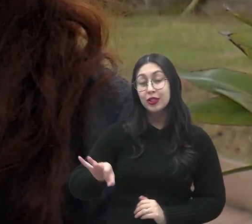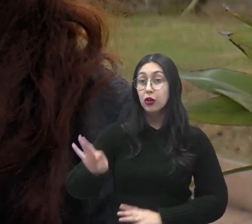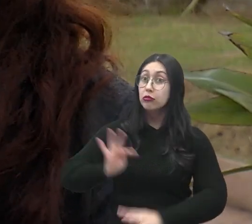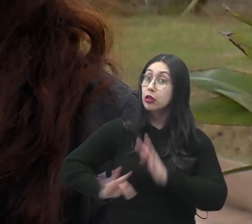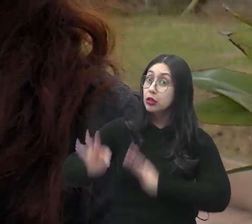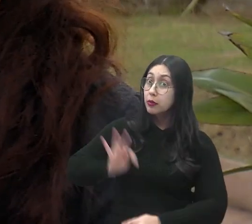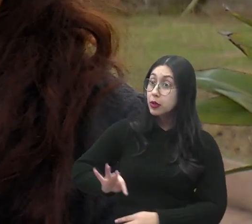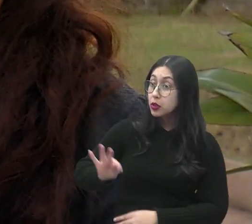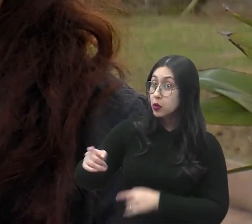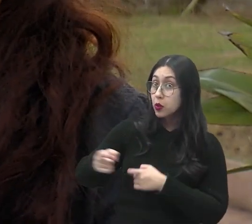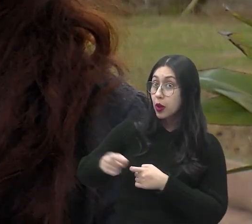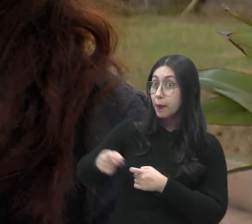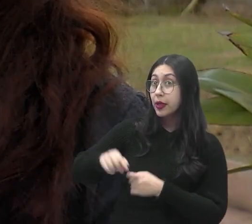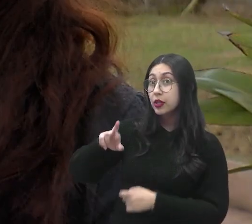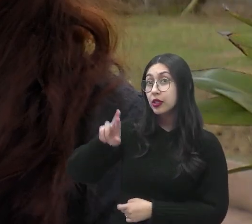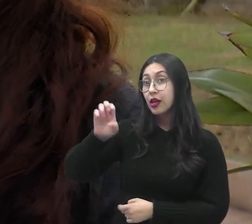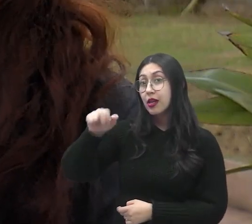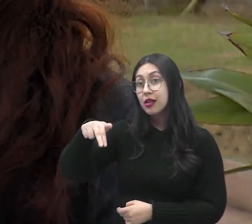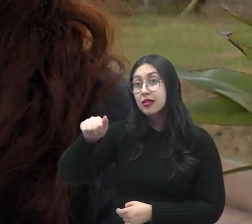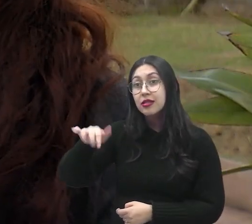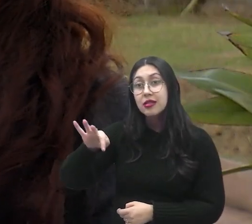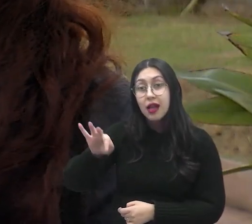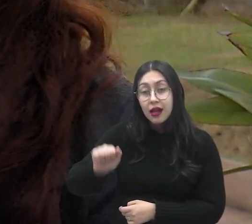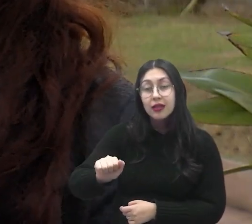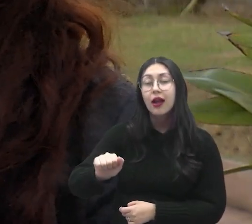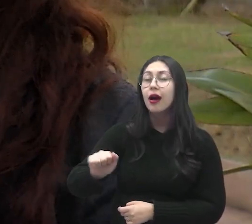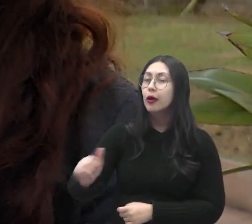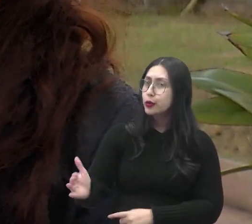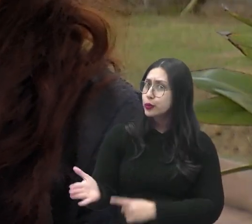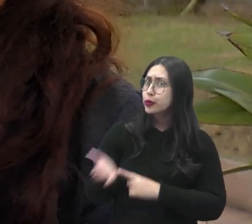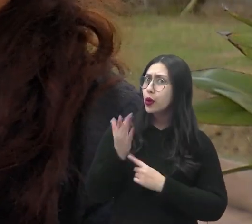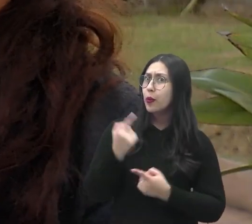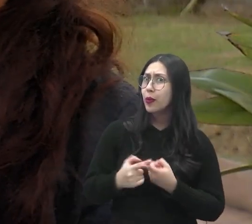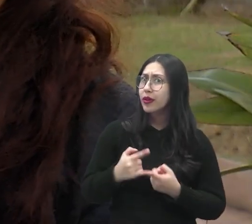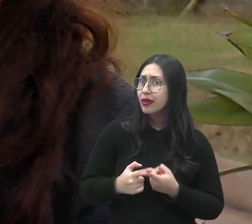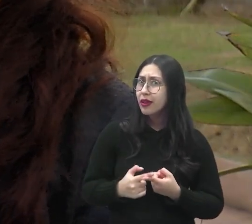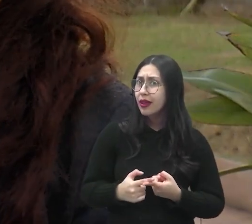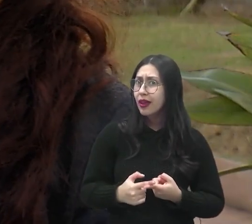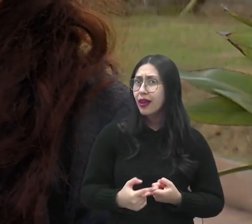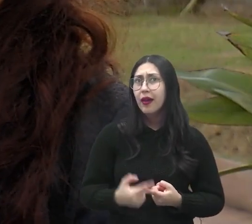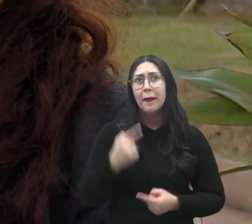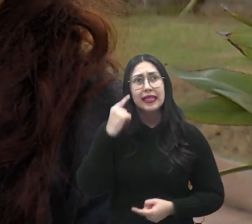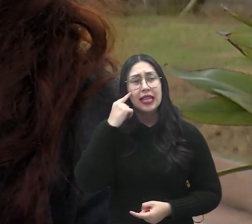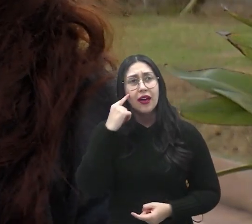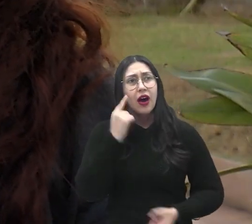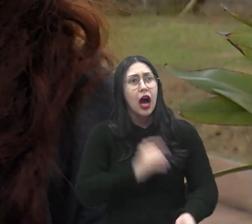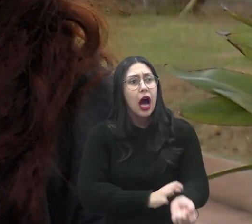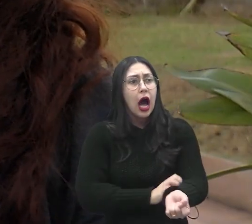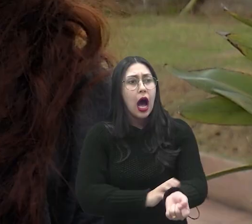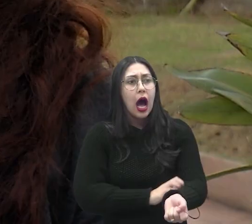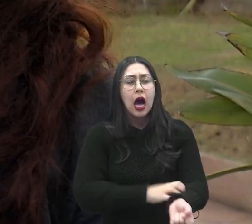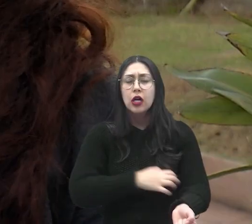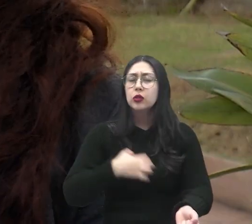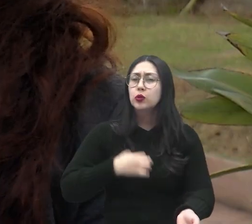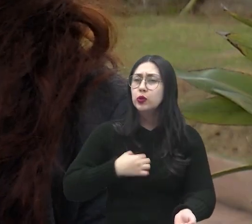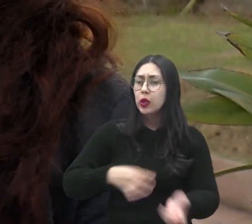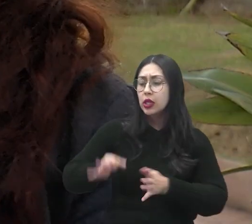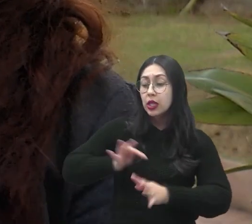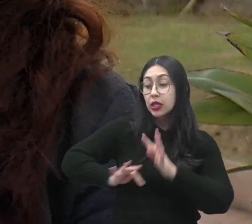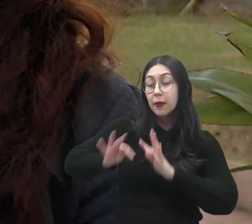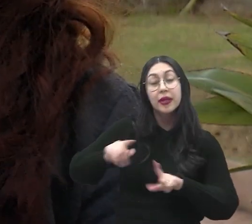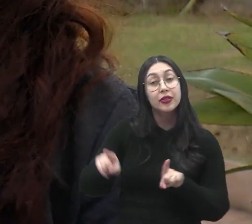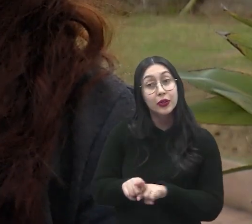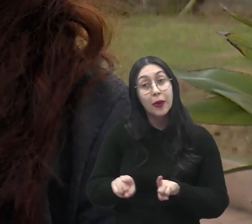com a doutora Renata melhorou bastante, porque a causa que a gente descobriu que era alergia, daí consegue tratar a